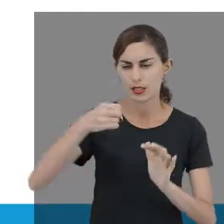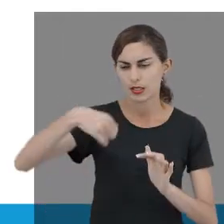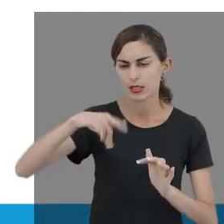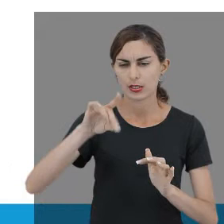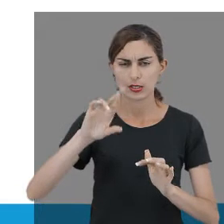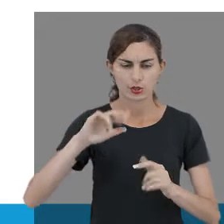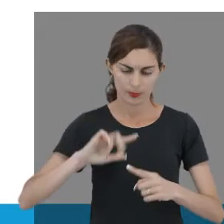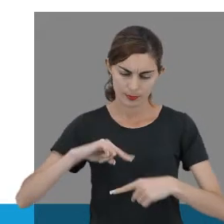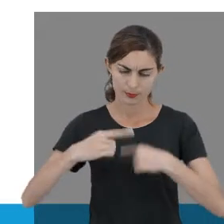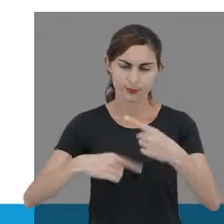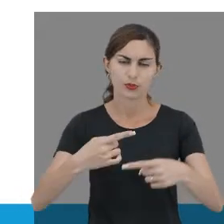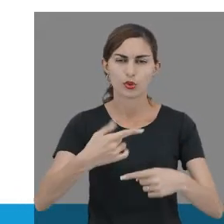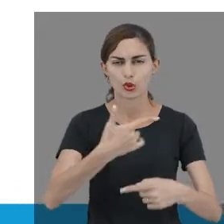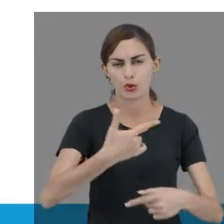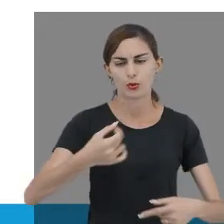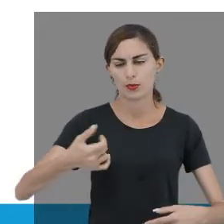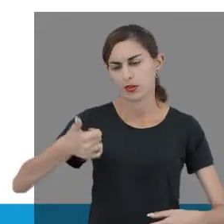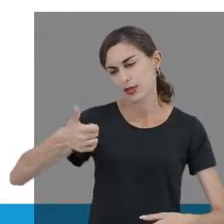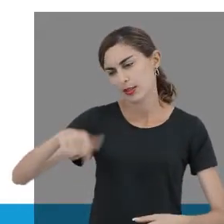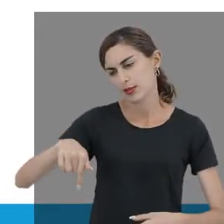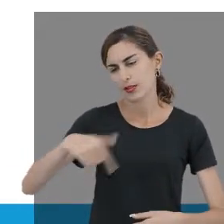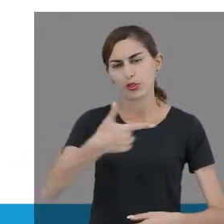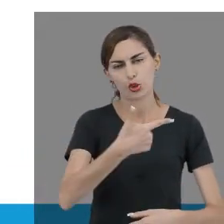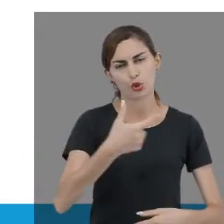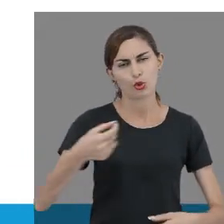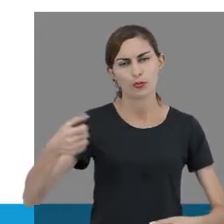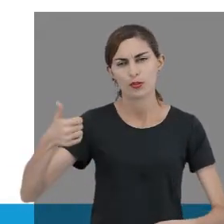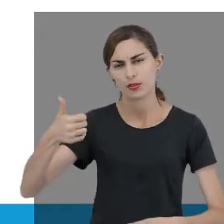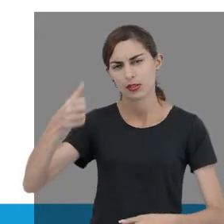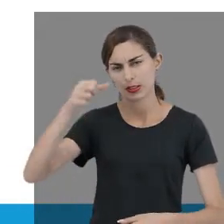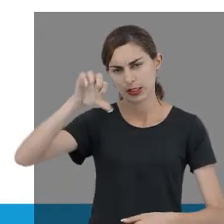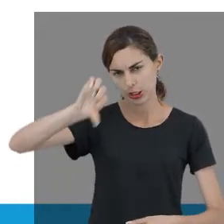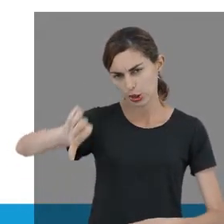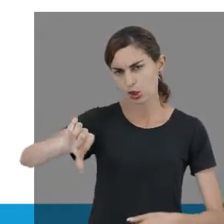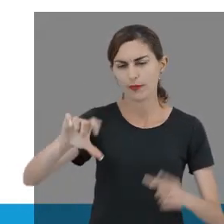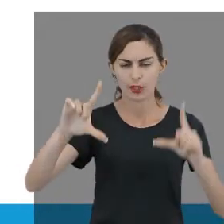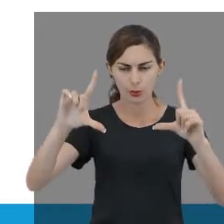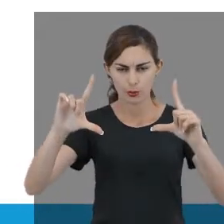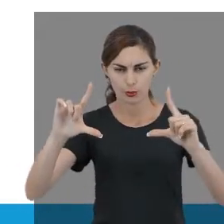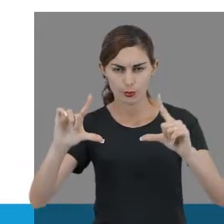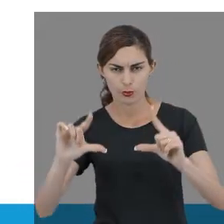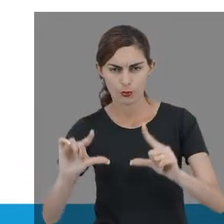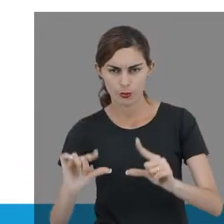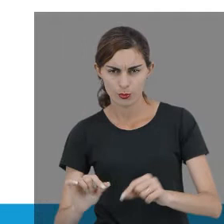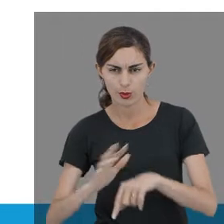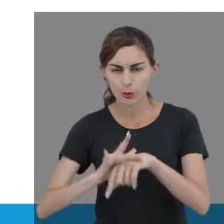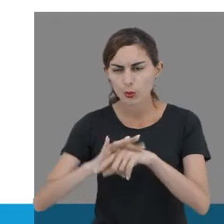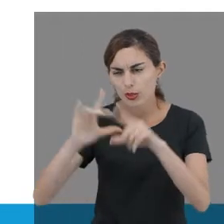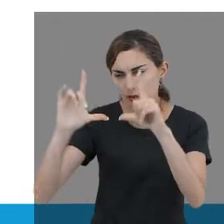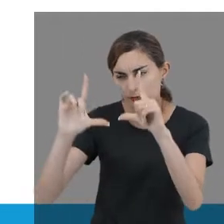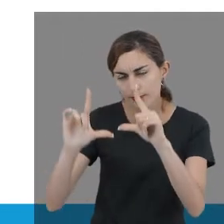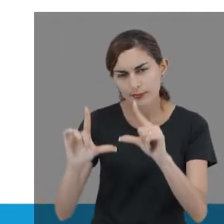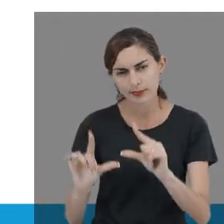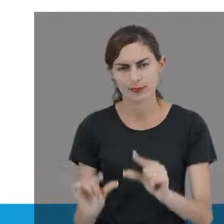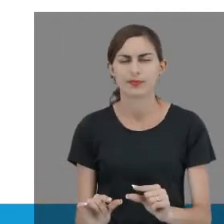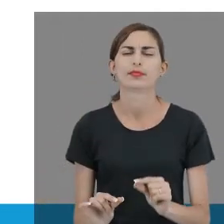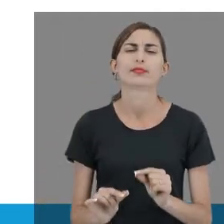congênita. Então, 2017, 2018 e 2019, o que a gente vê é uma redução gradual, cada vez mais